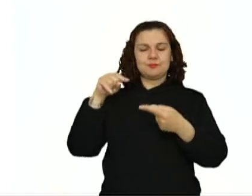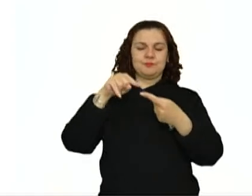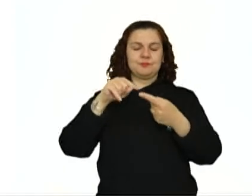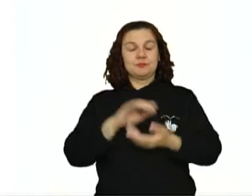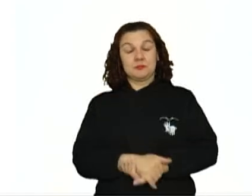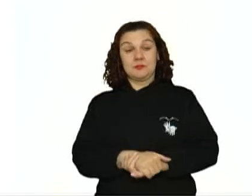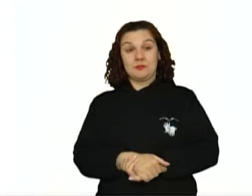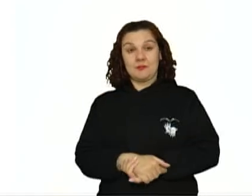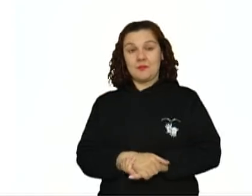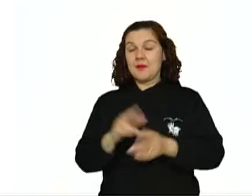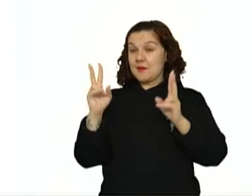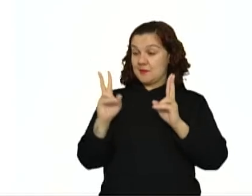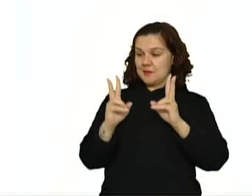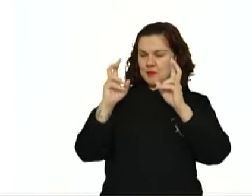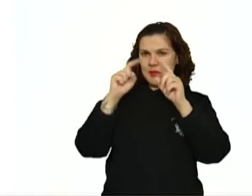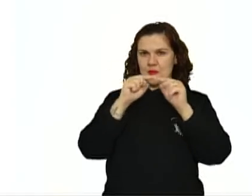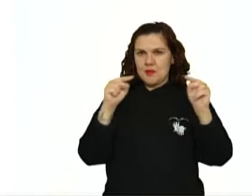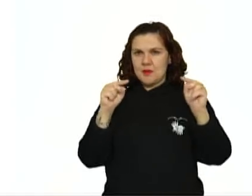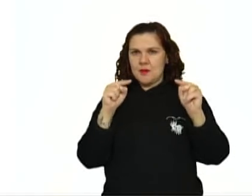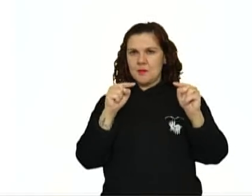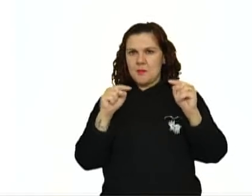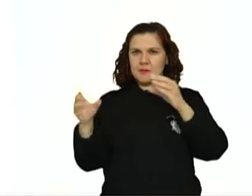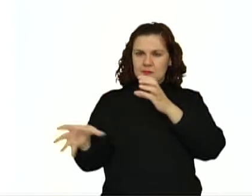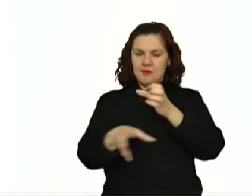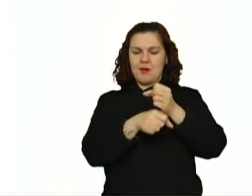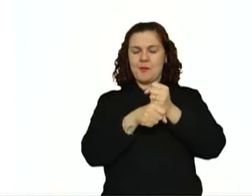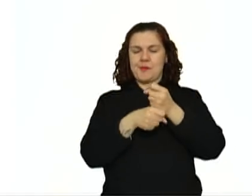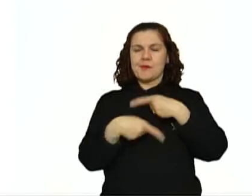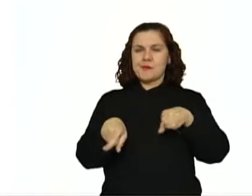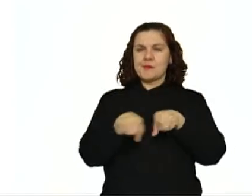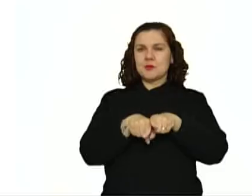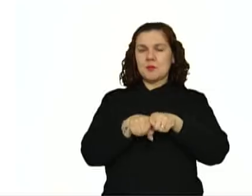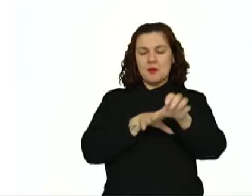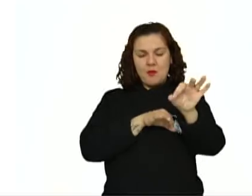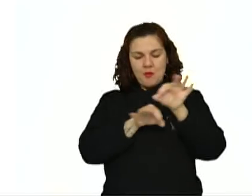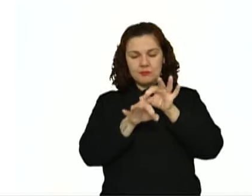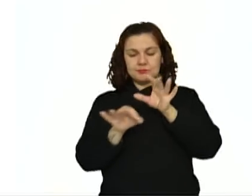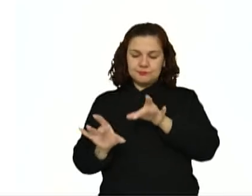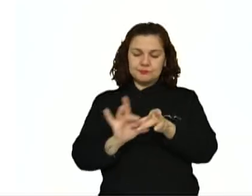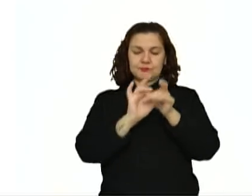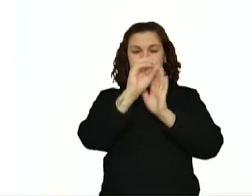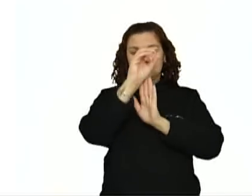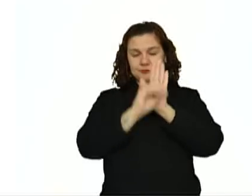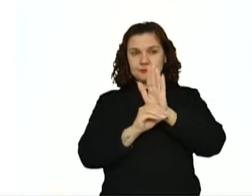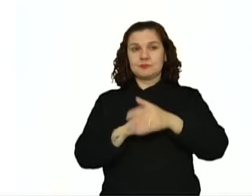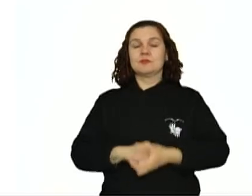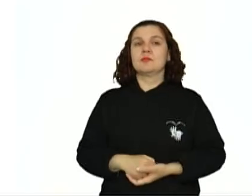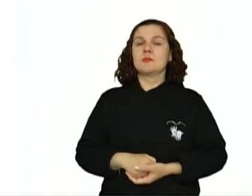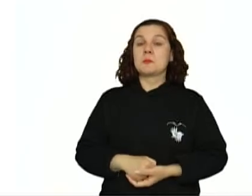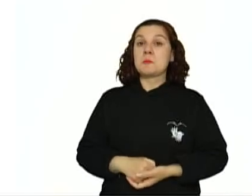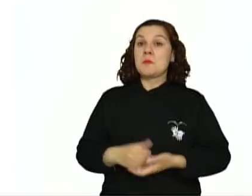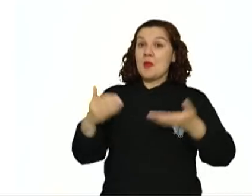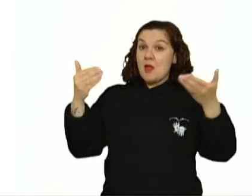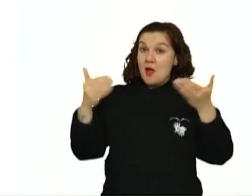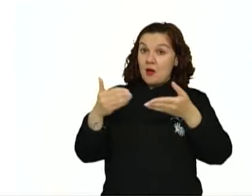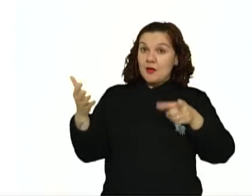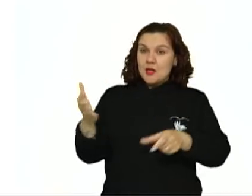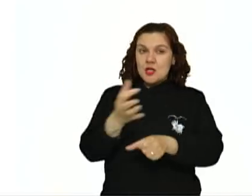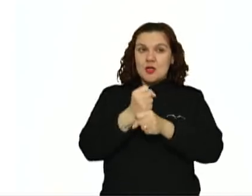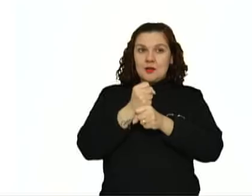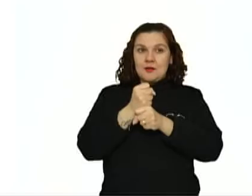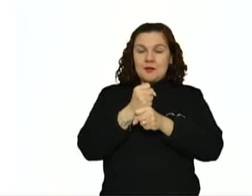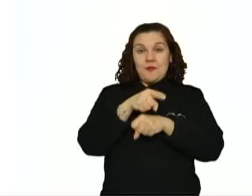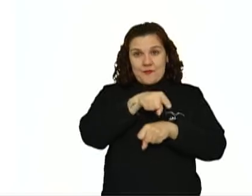finalidade, temática, abordada e estrutura composicional. Já vamos começar assim